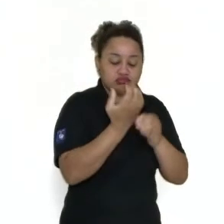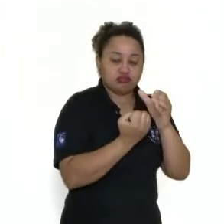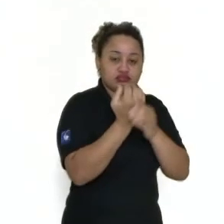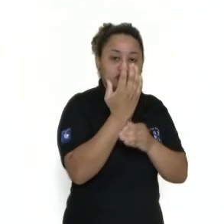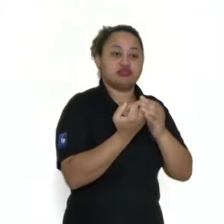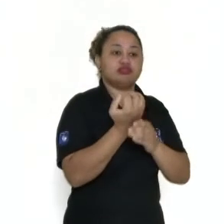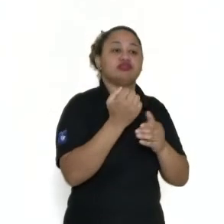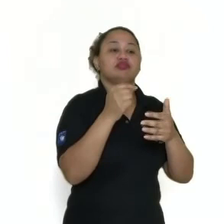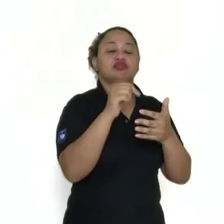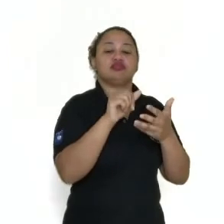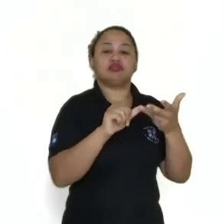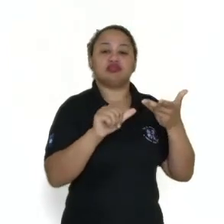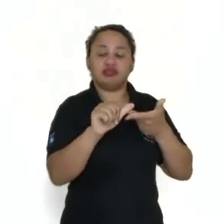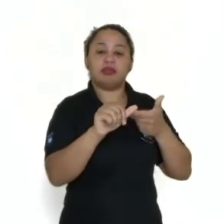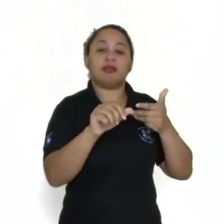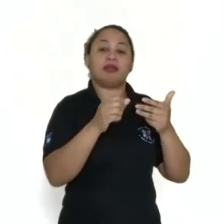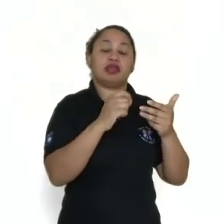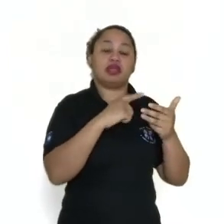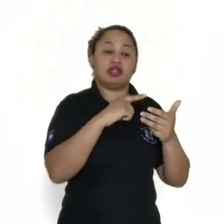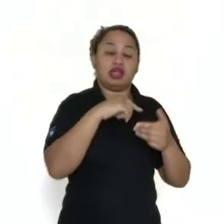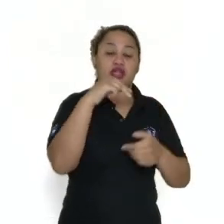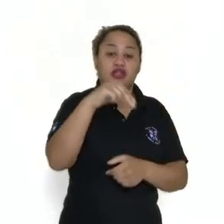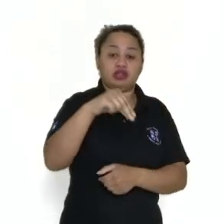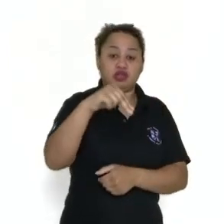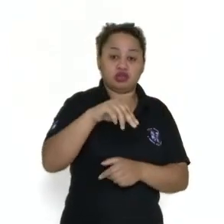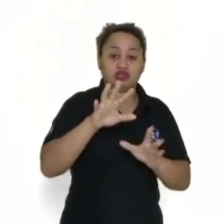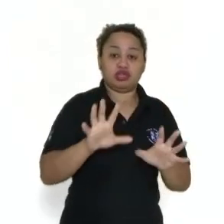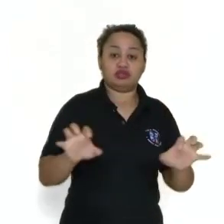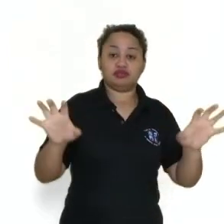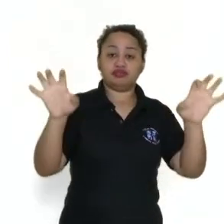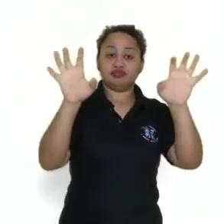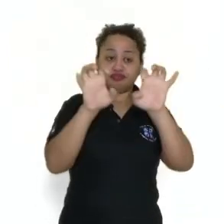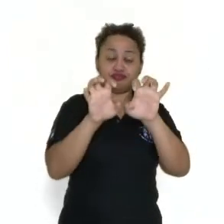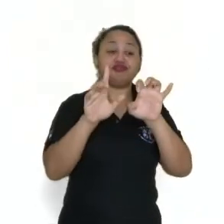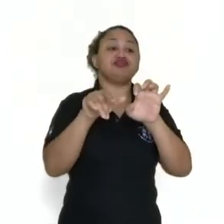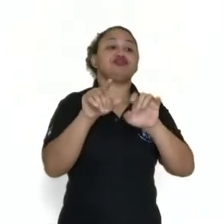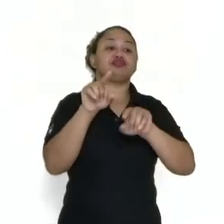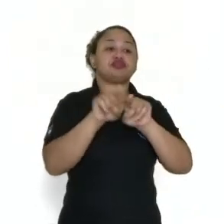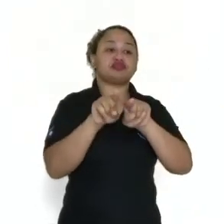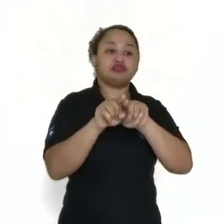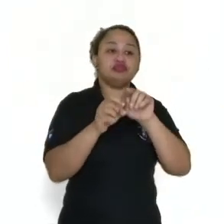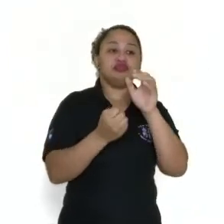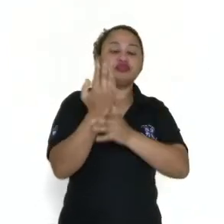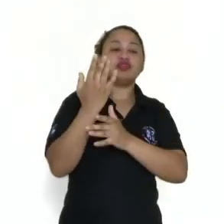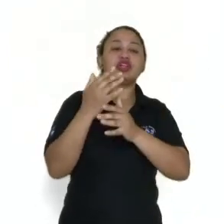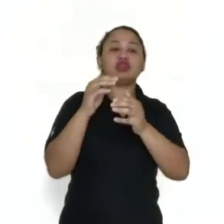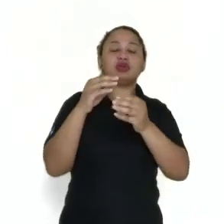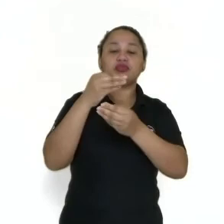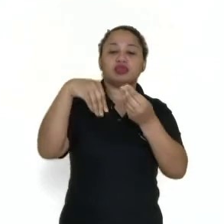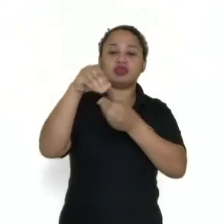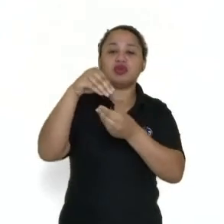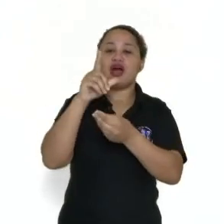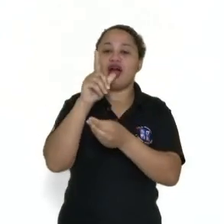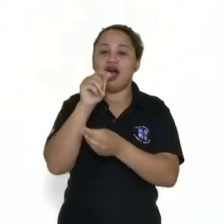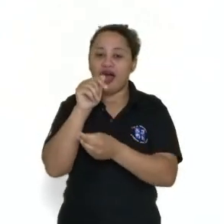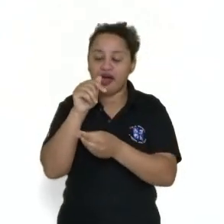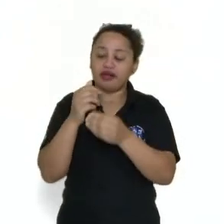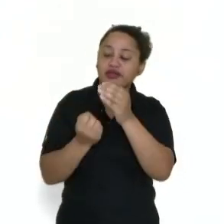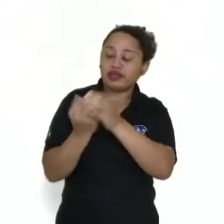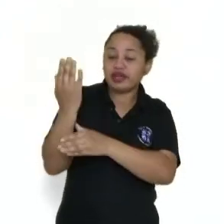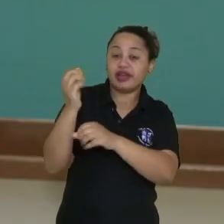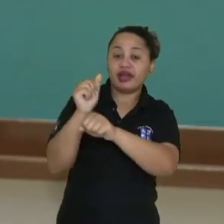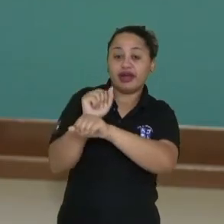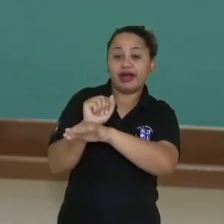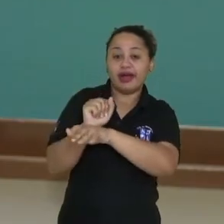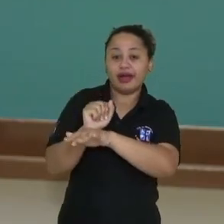de elementos à base de nitrogênio na atmosfera, tá? A formação junto com a água de ácidos,